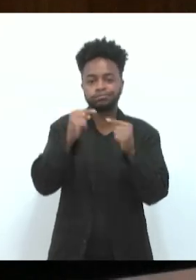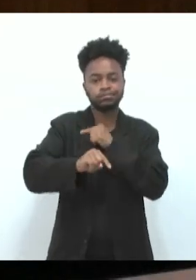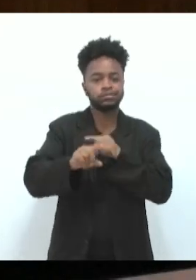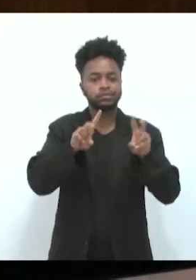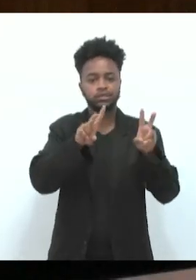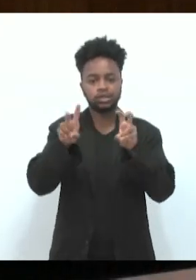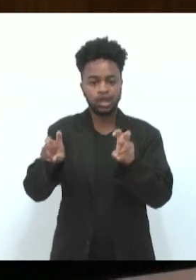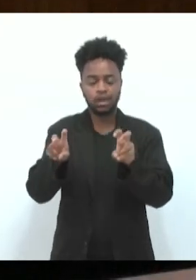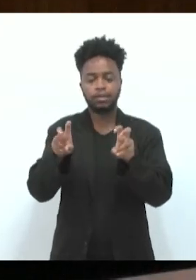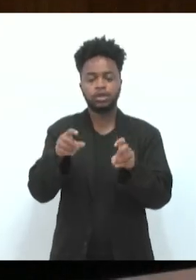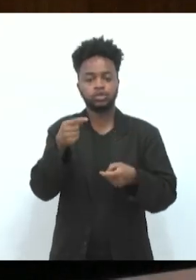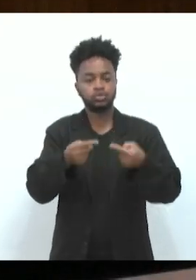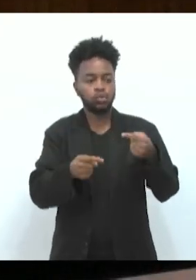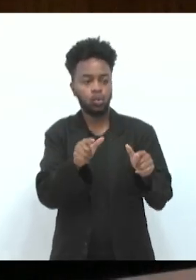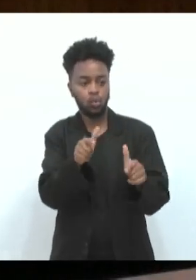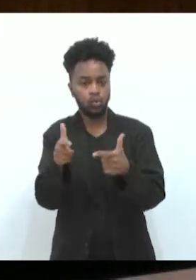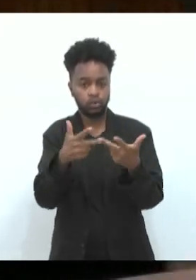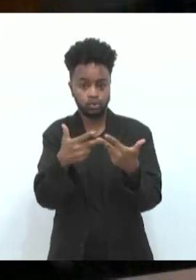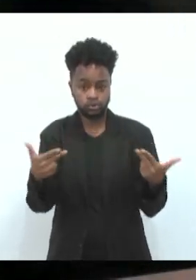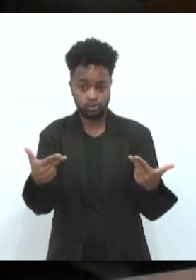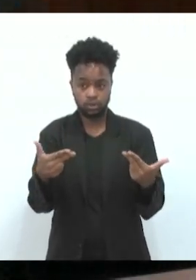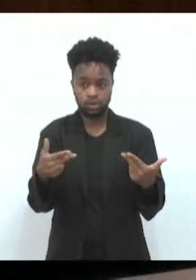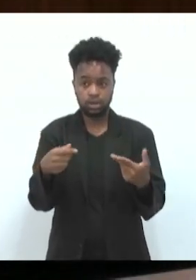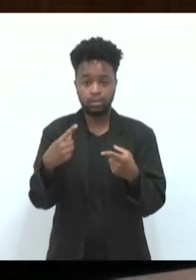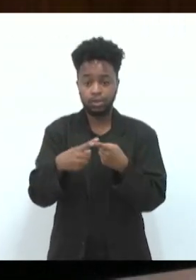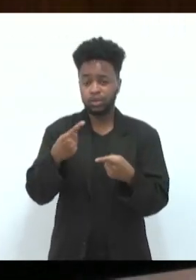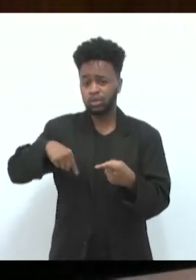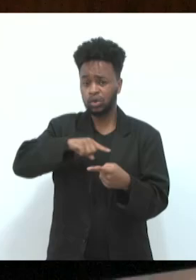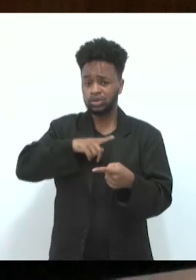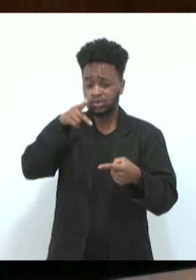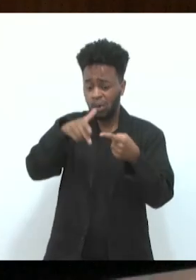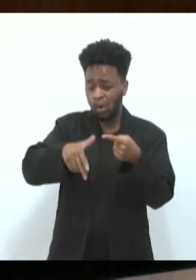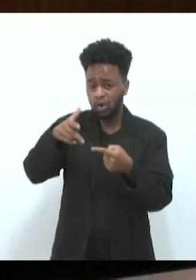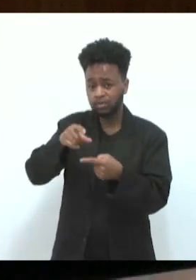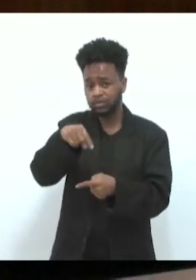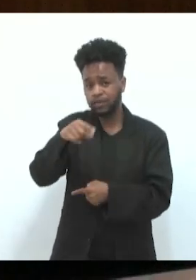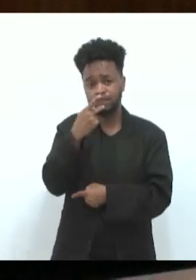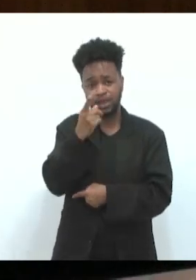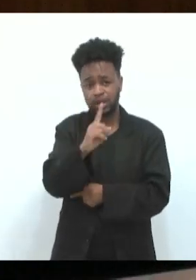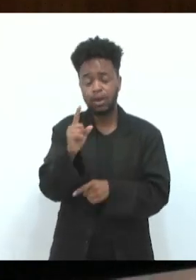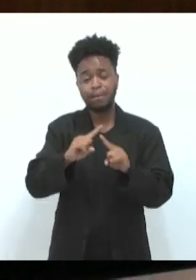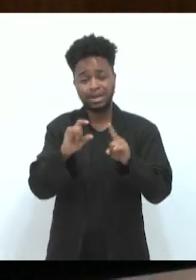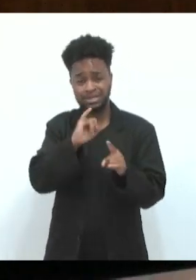entrava em outros assuntos. Ninguém vai cercear a fala de deputado, mas se fosse